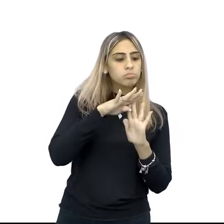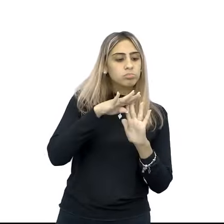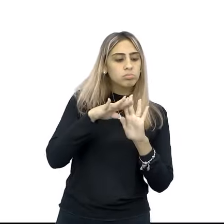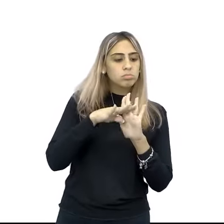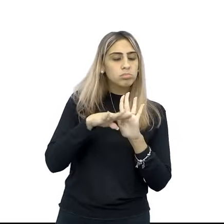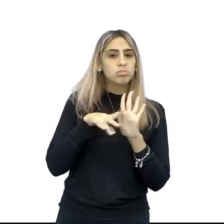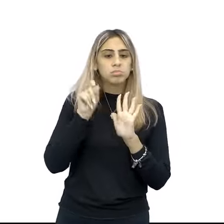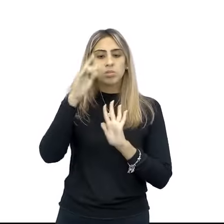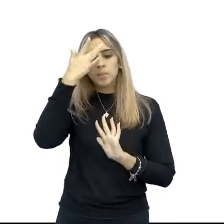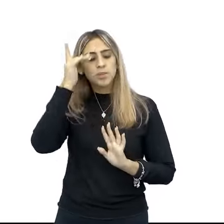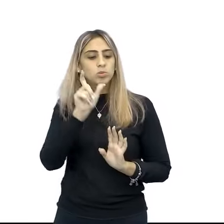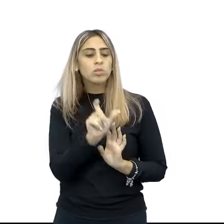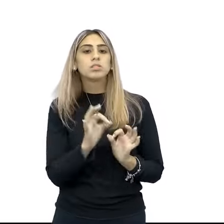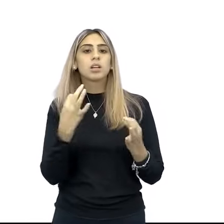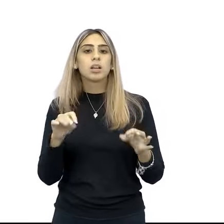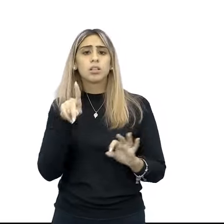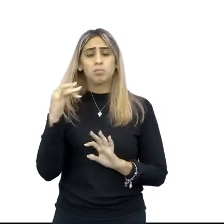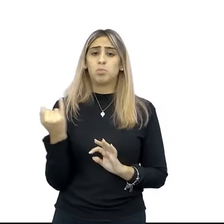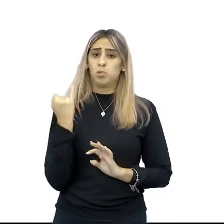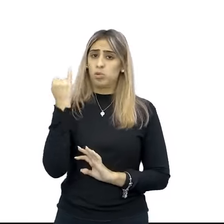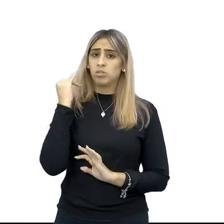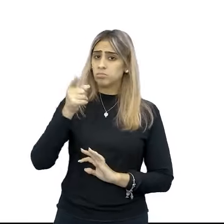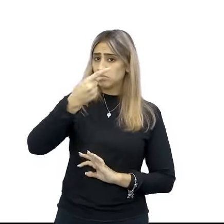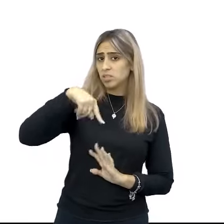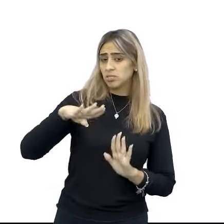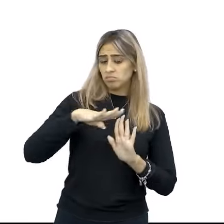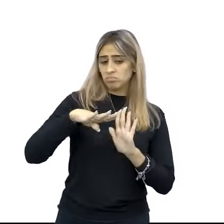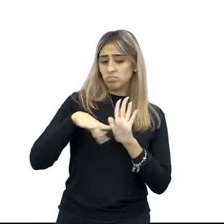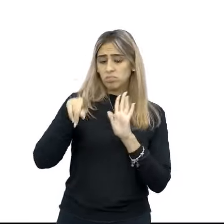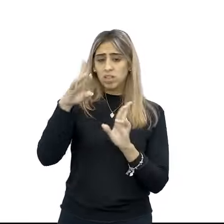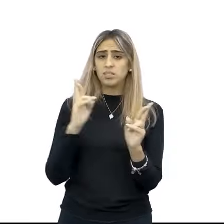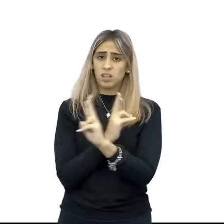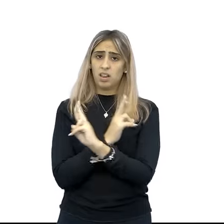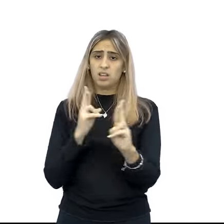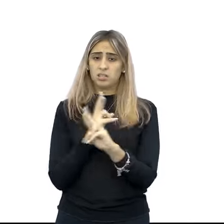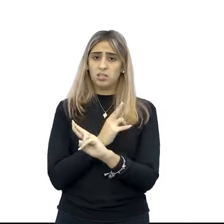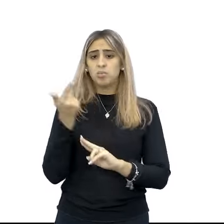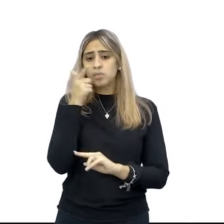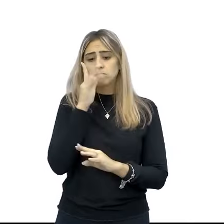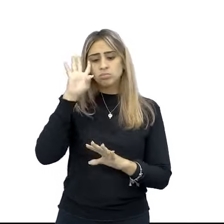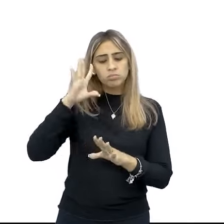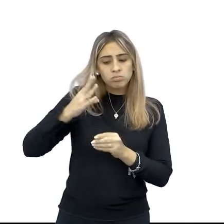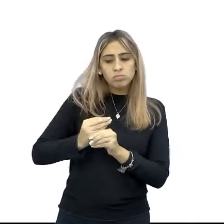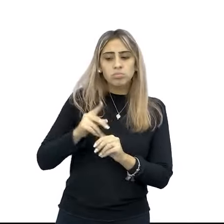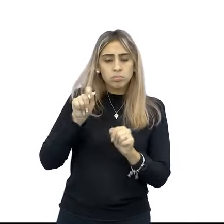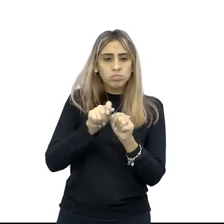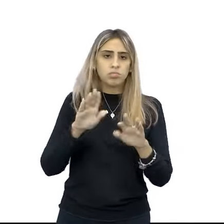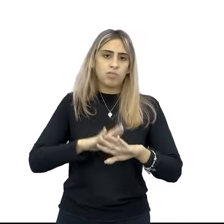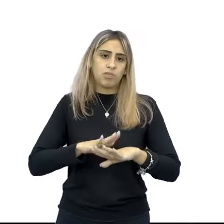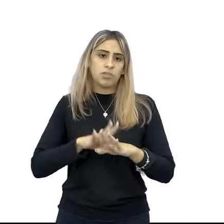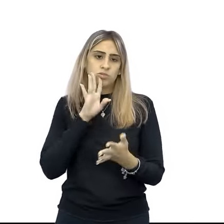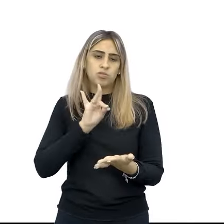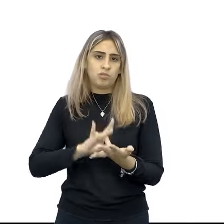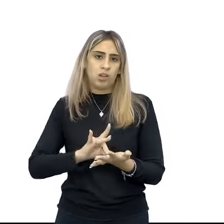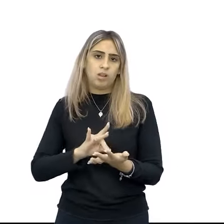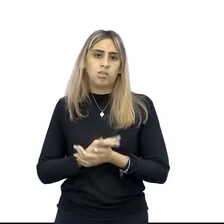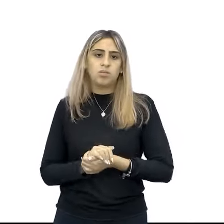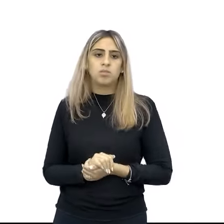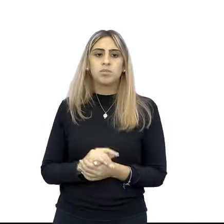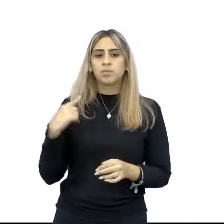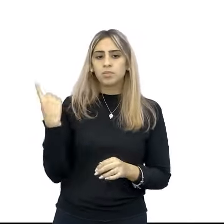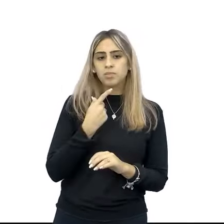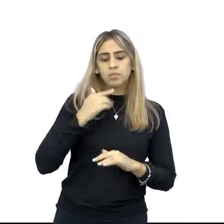o remetente. É importante que eles estabeleçam essa relação para que a compreensão se efetive de fato.